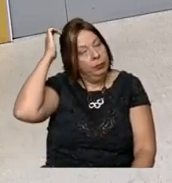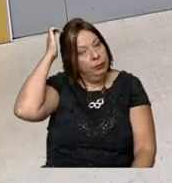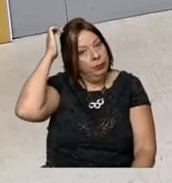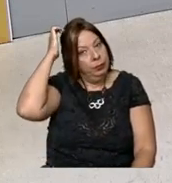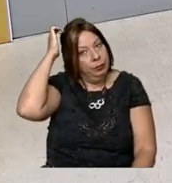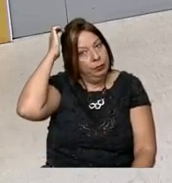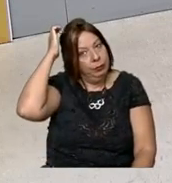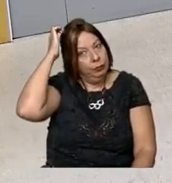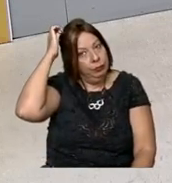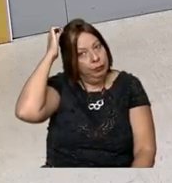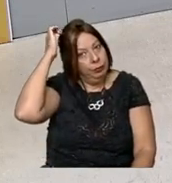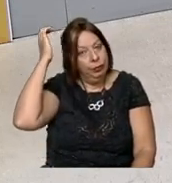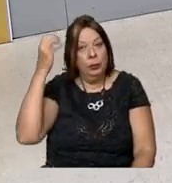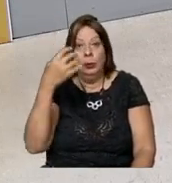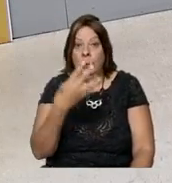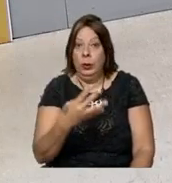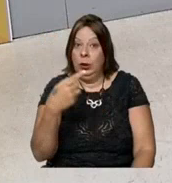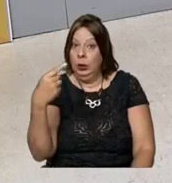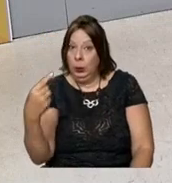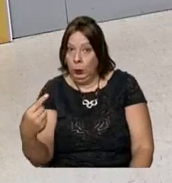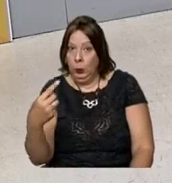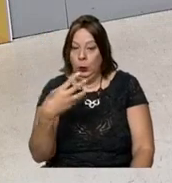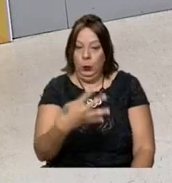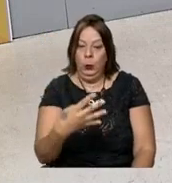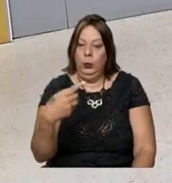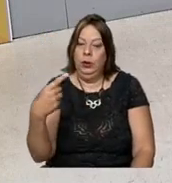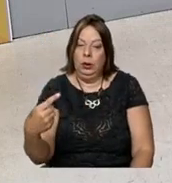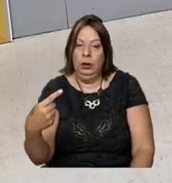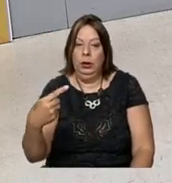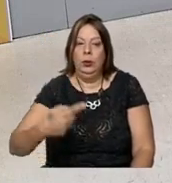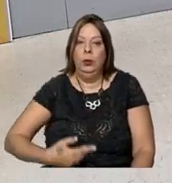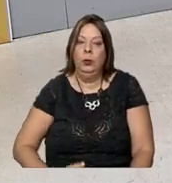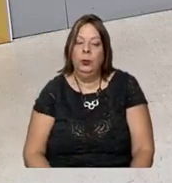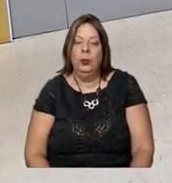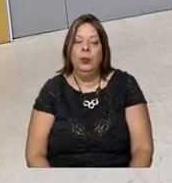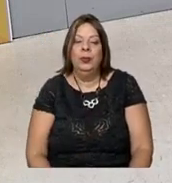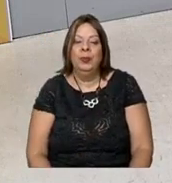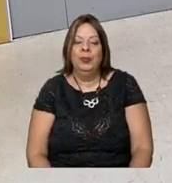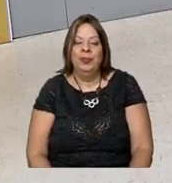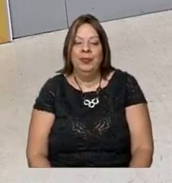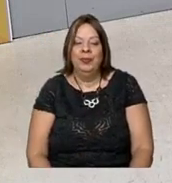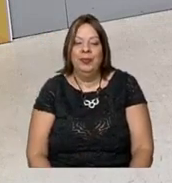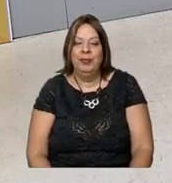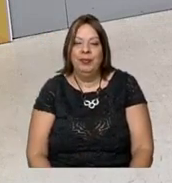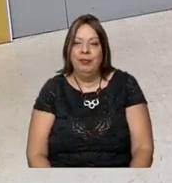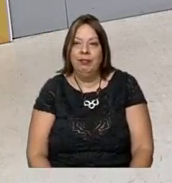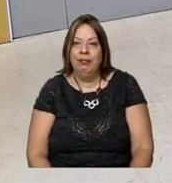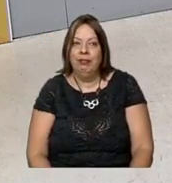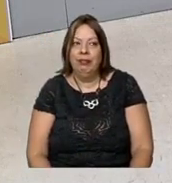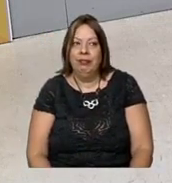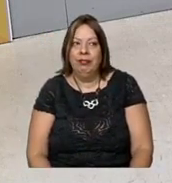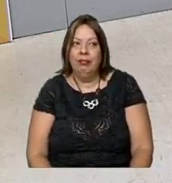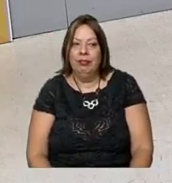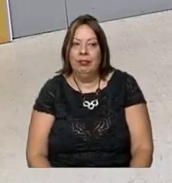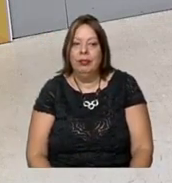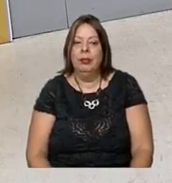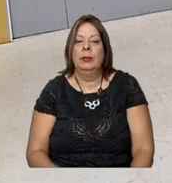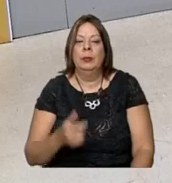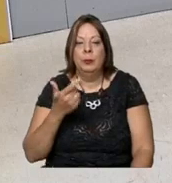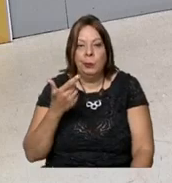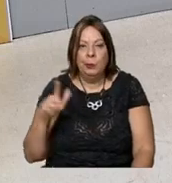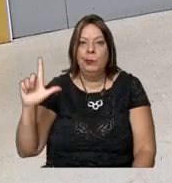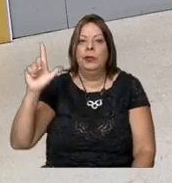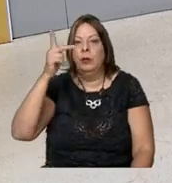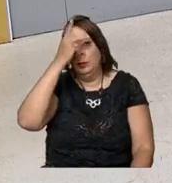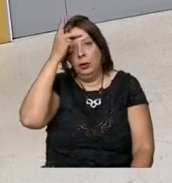Chegando agora a bolinha de número 41. 41. 41. Mais um na disputa,